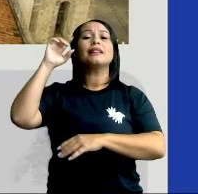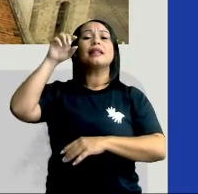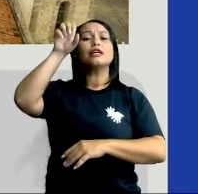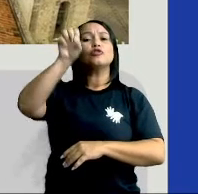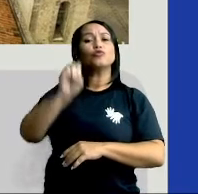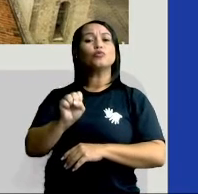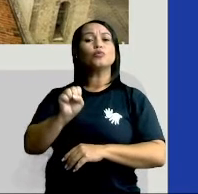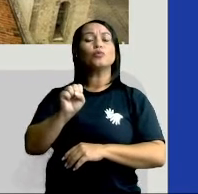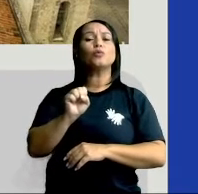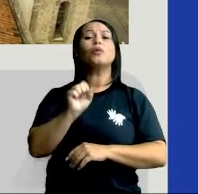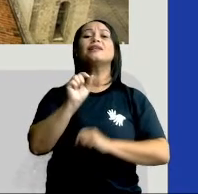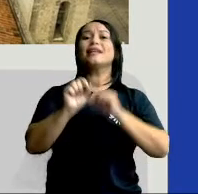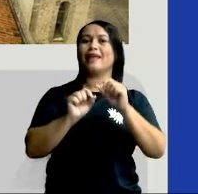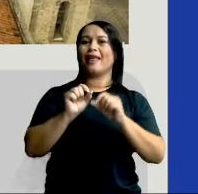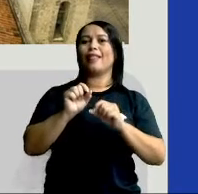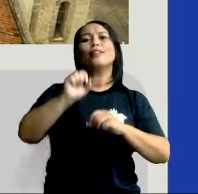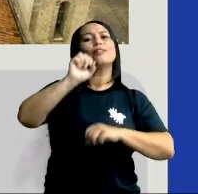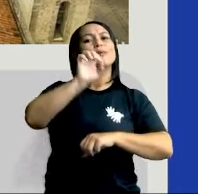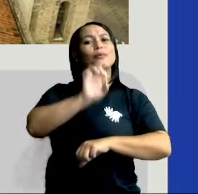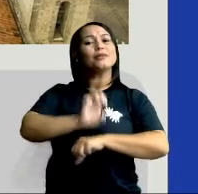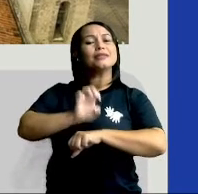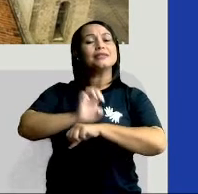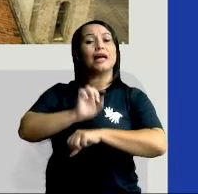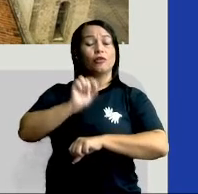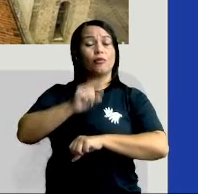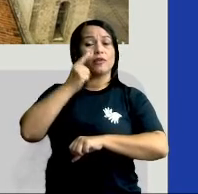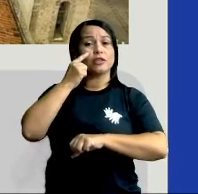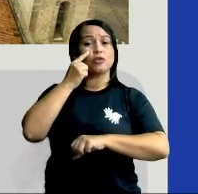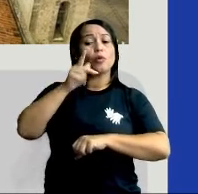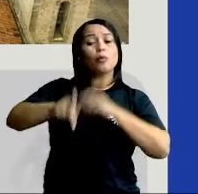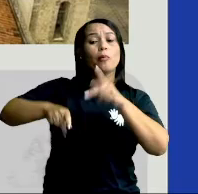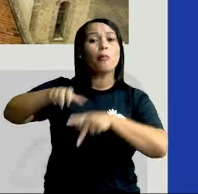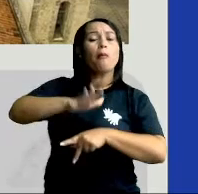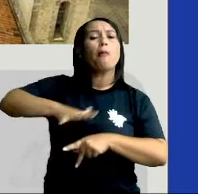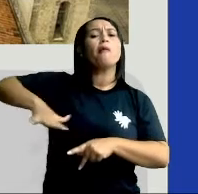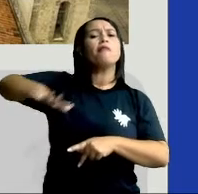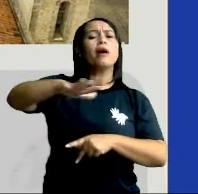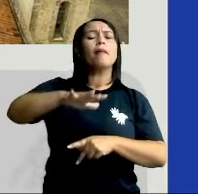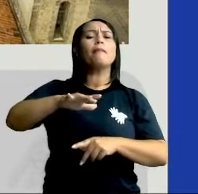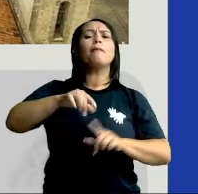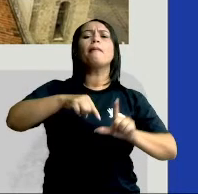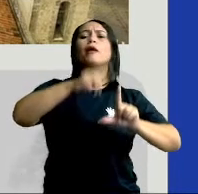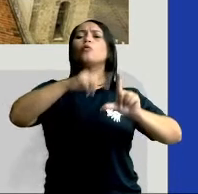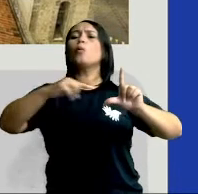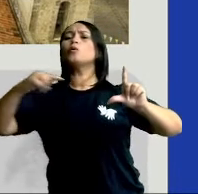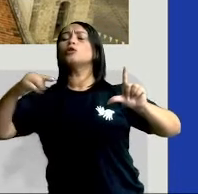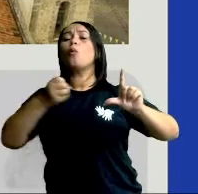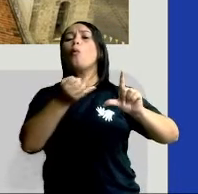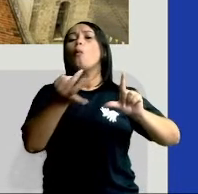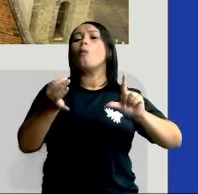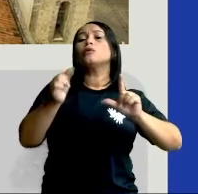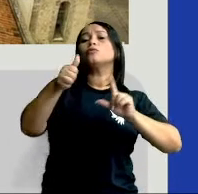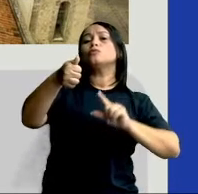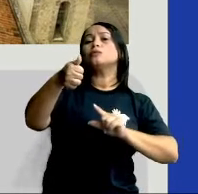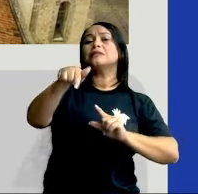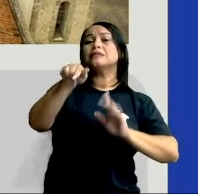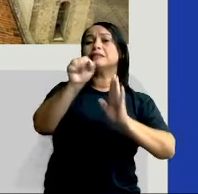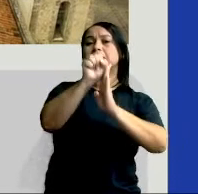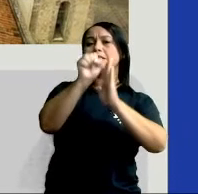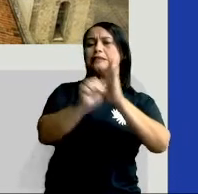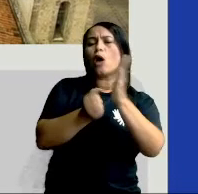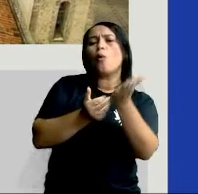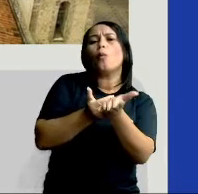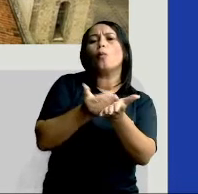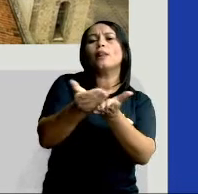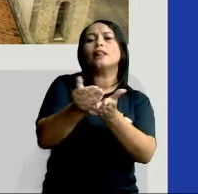as notícias mais longínquas sobre o seu povoamento data-se do início do século XVII, início